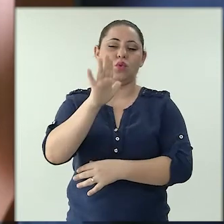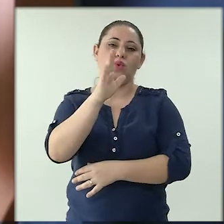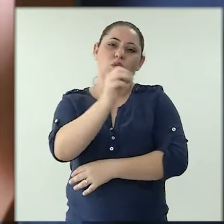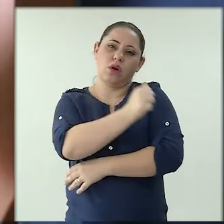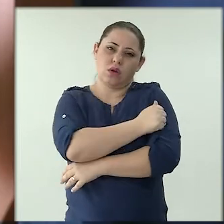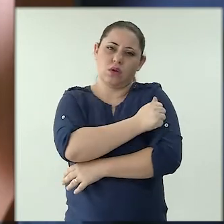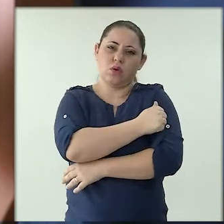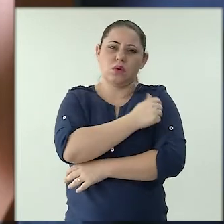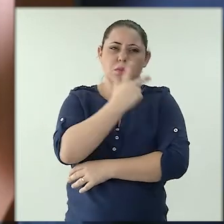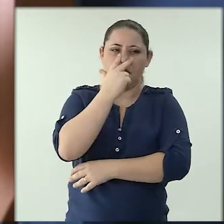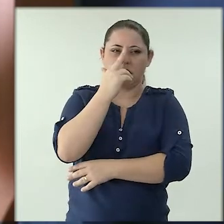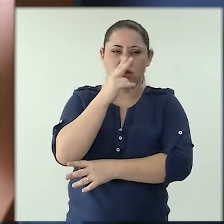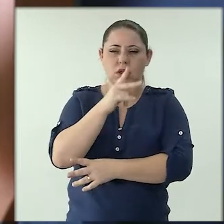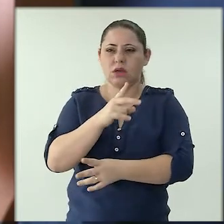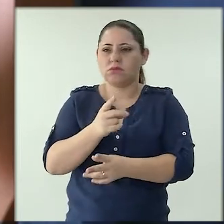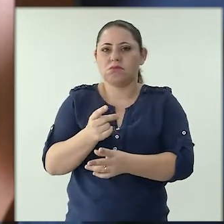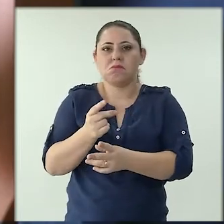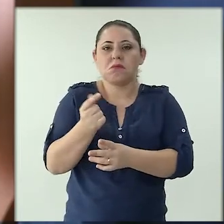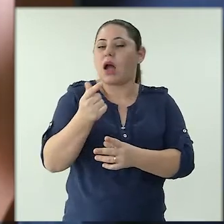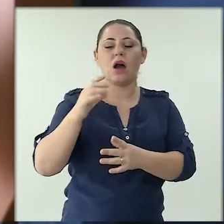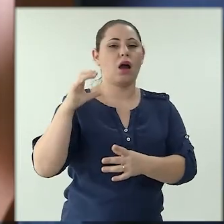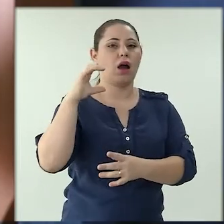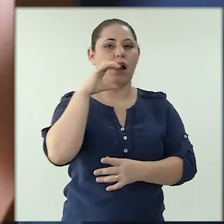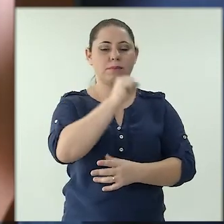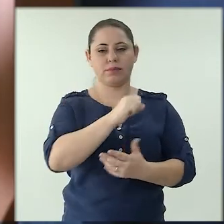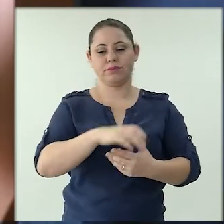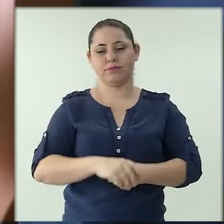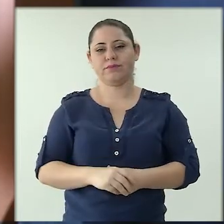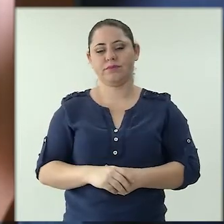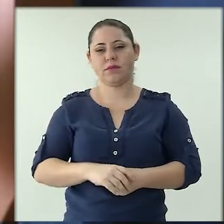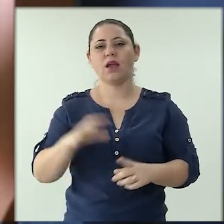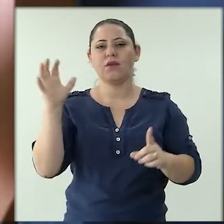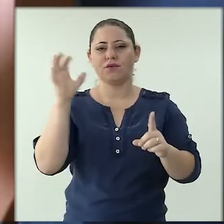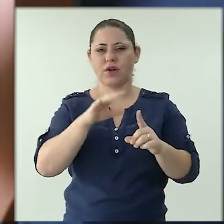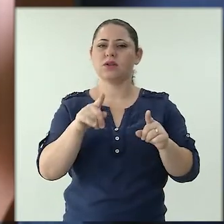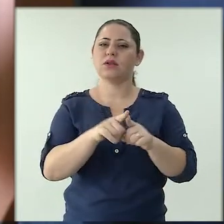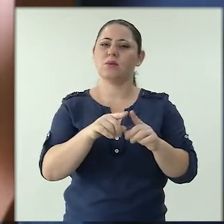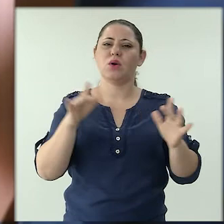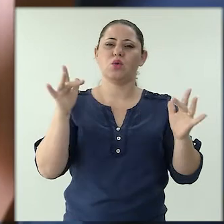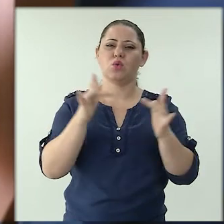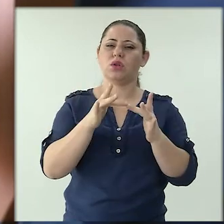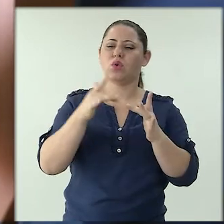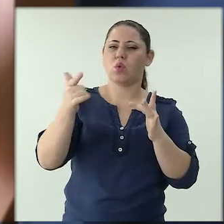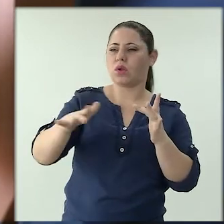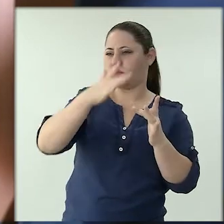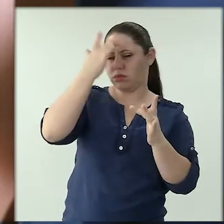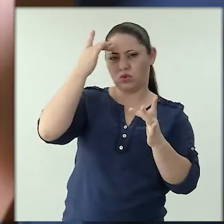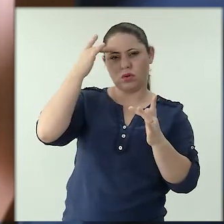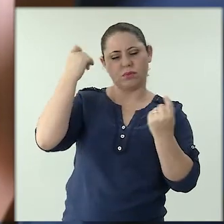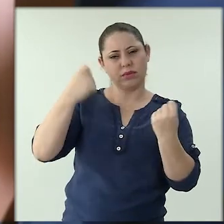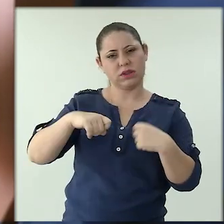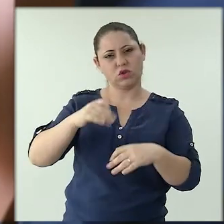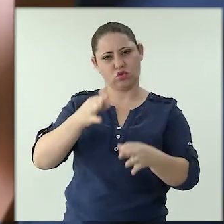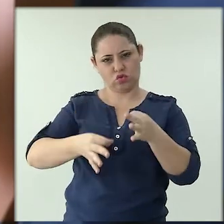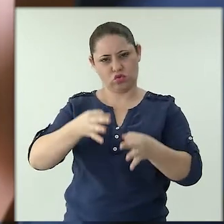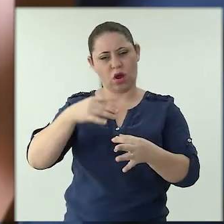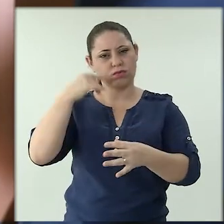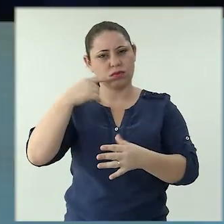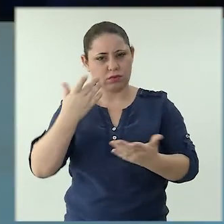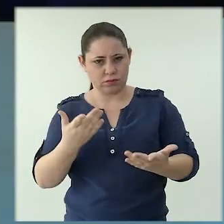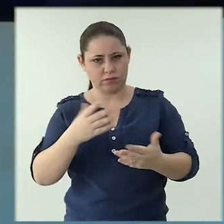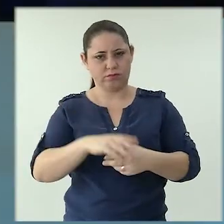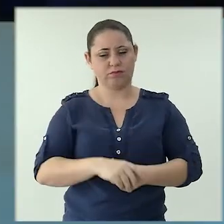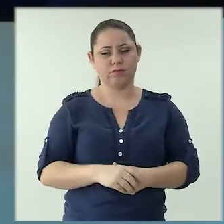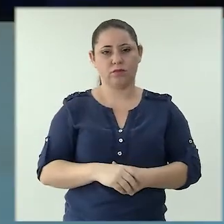alunos devem pegar isso muito mais rápido, por exemplo. Isso afeta também o seu contato com os clientes, né? A gente tem